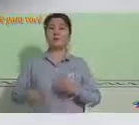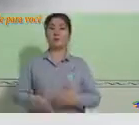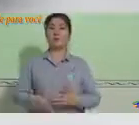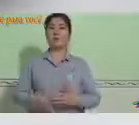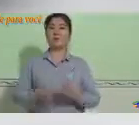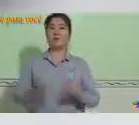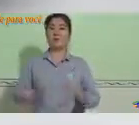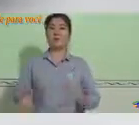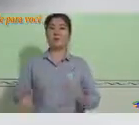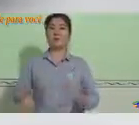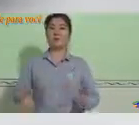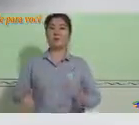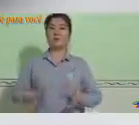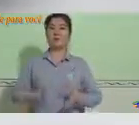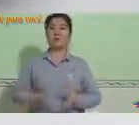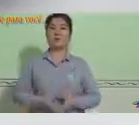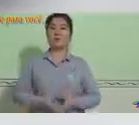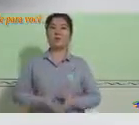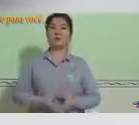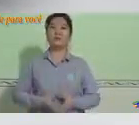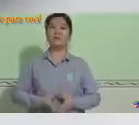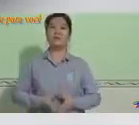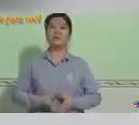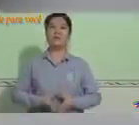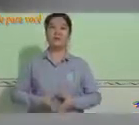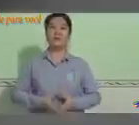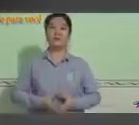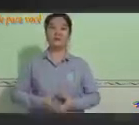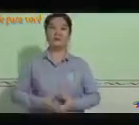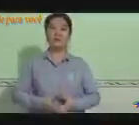assim como os cremes que contêm ácido retinóico.